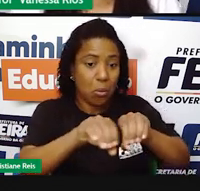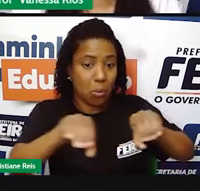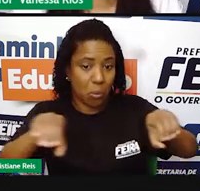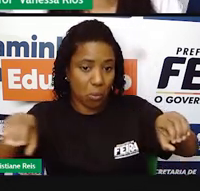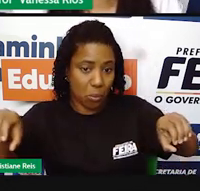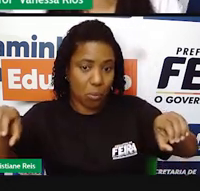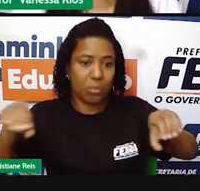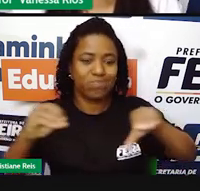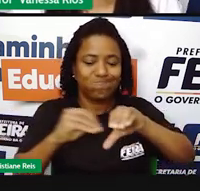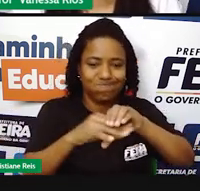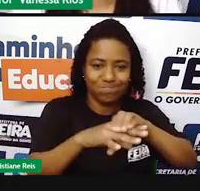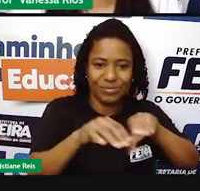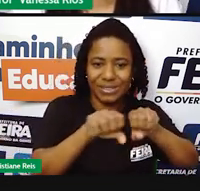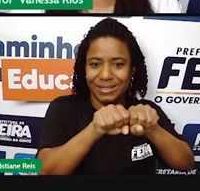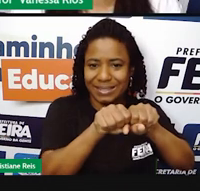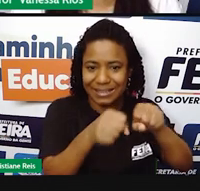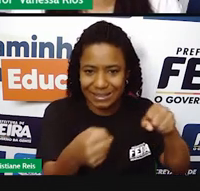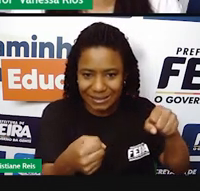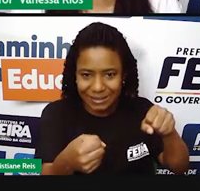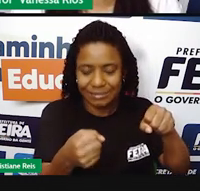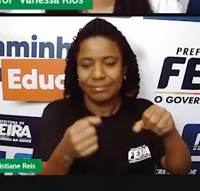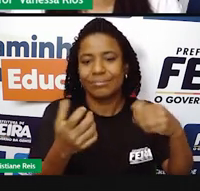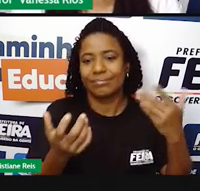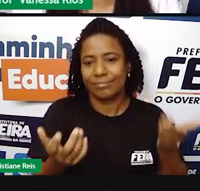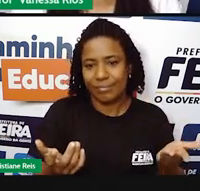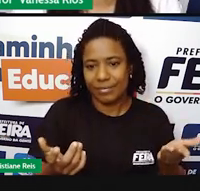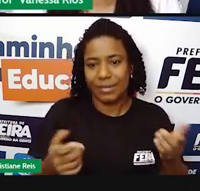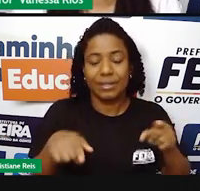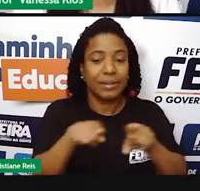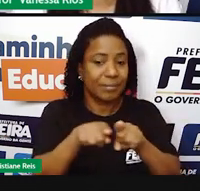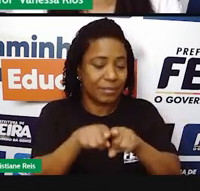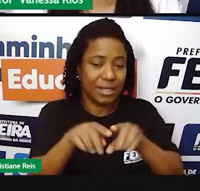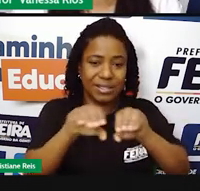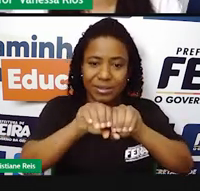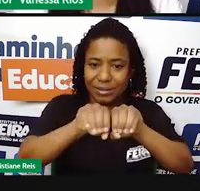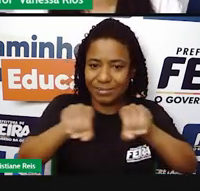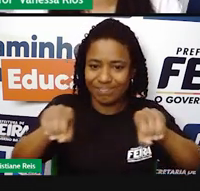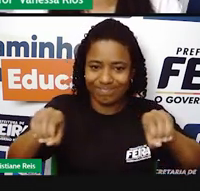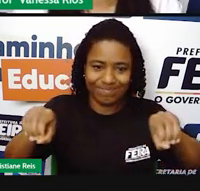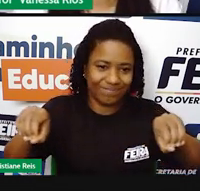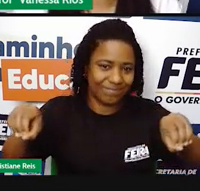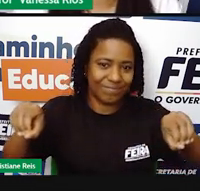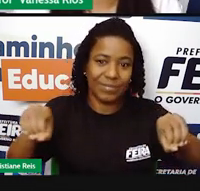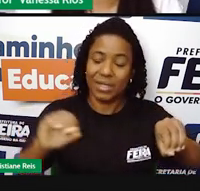há vazamentos, há problemas também de danificação, né? Algum problema